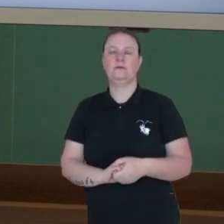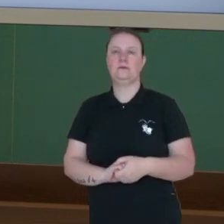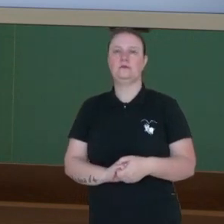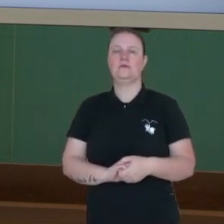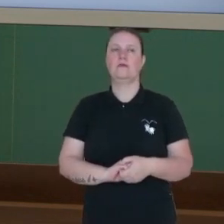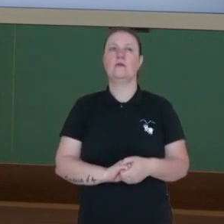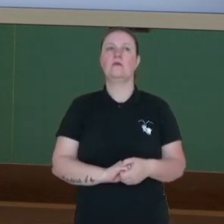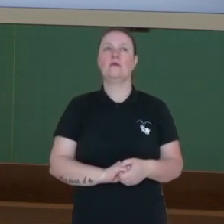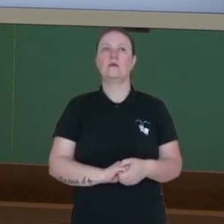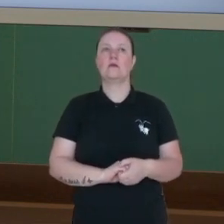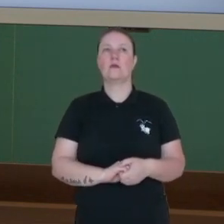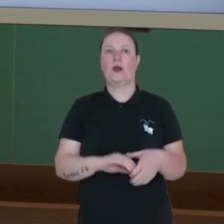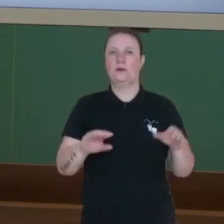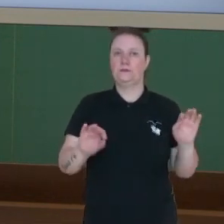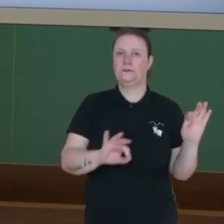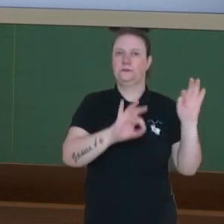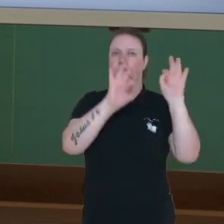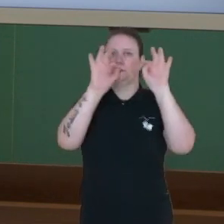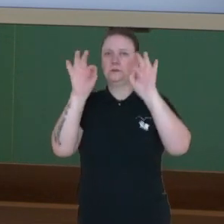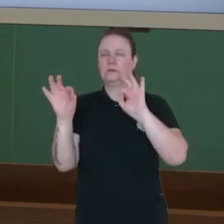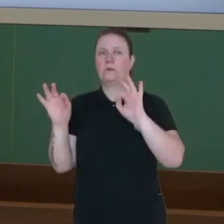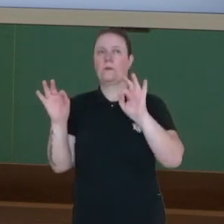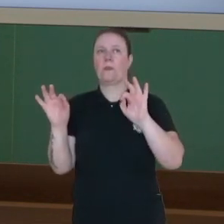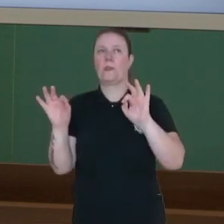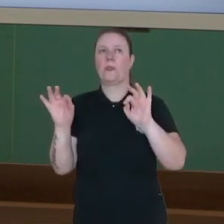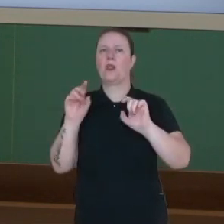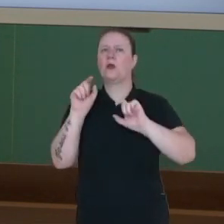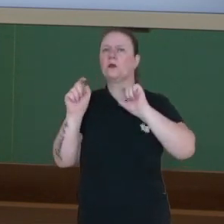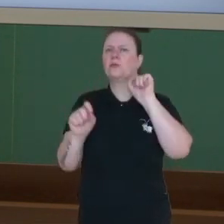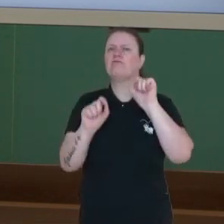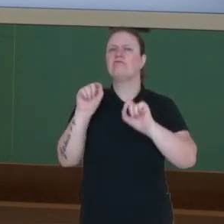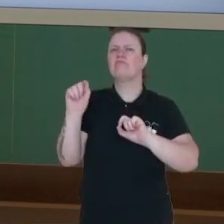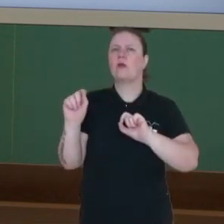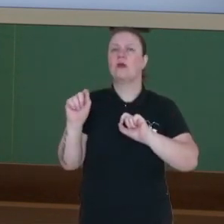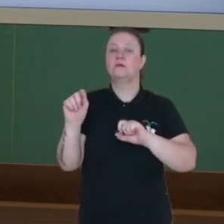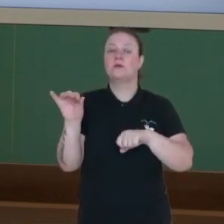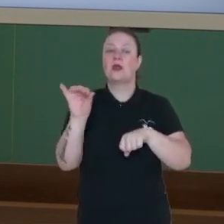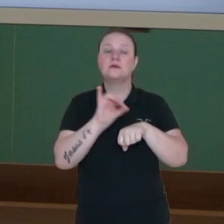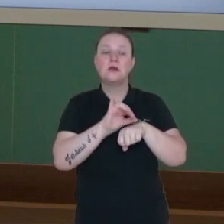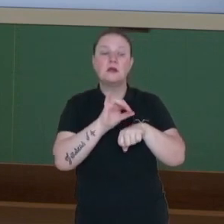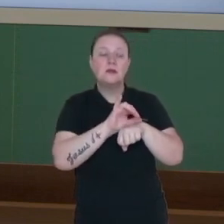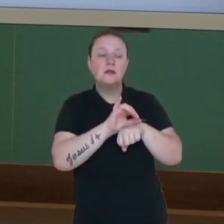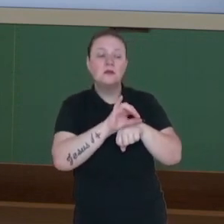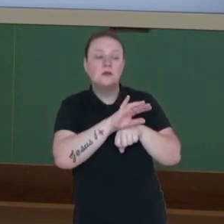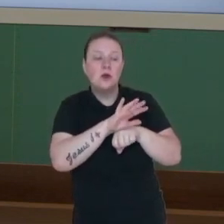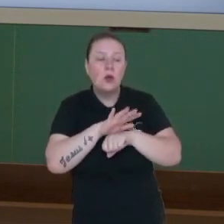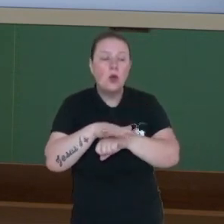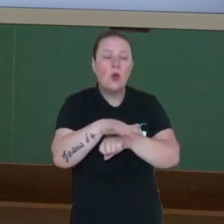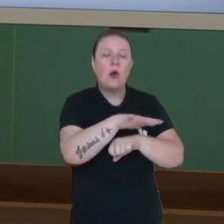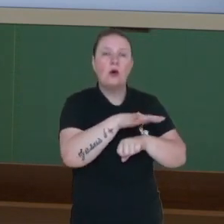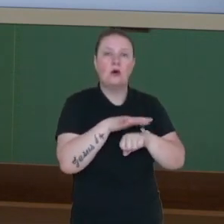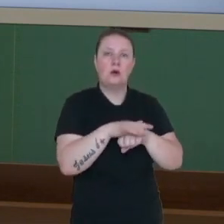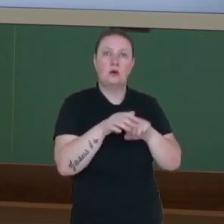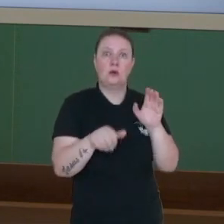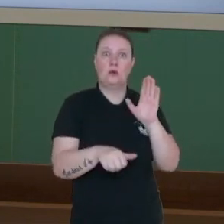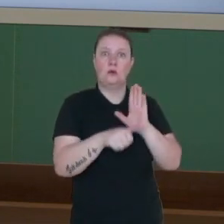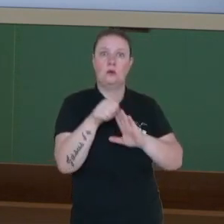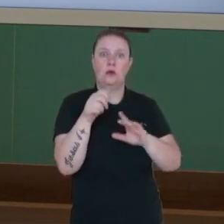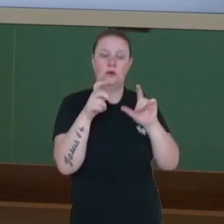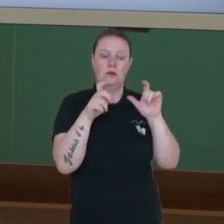aurífero. Dando sequência, né, então, a ilha da Cotinga, ela é considerada o primeiro